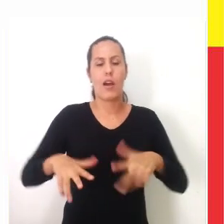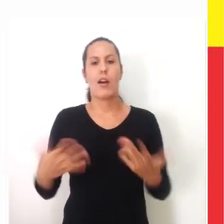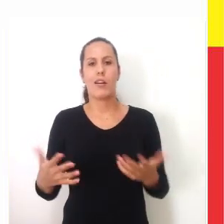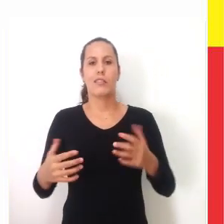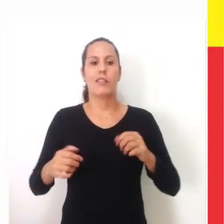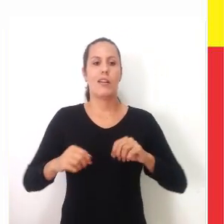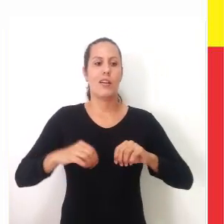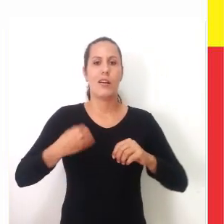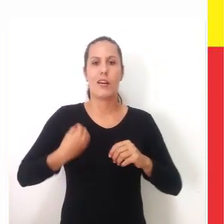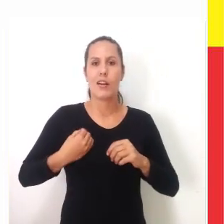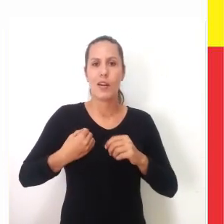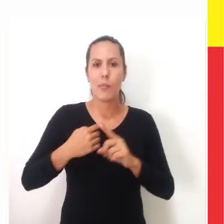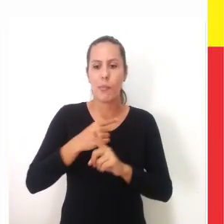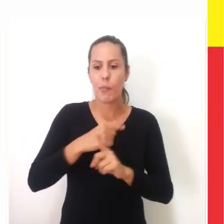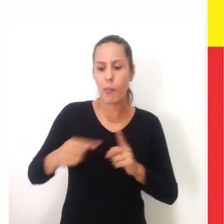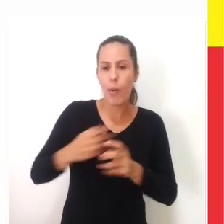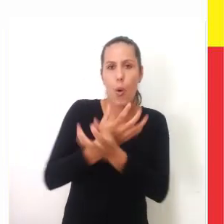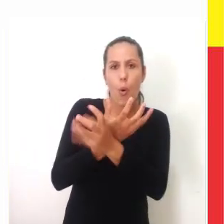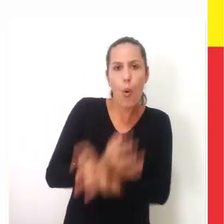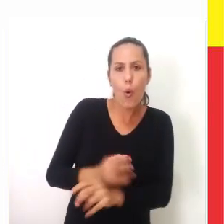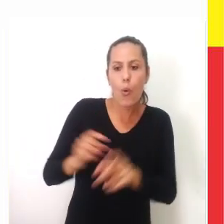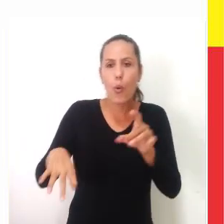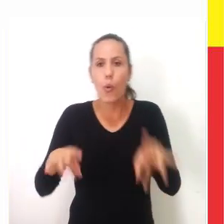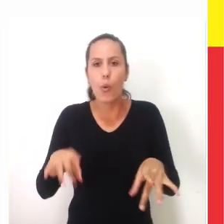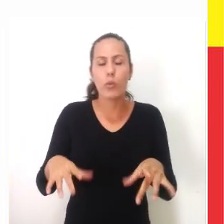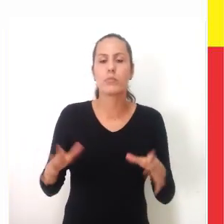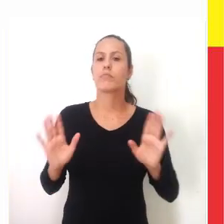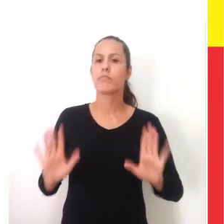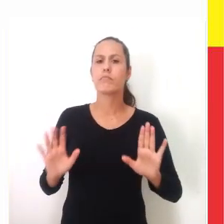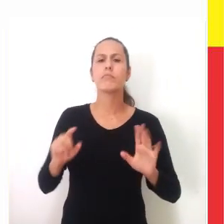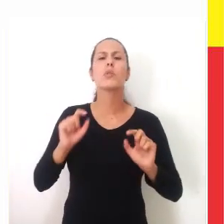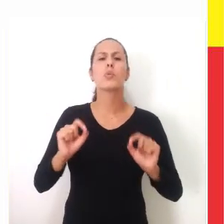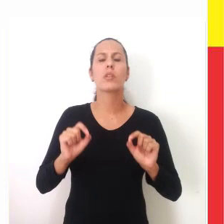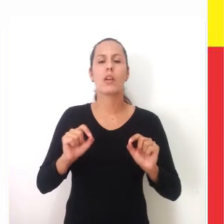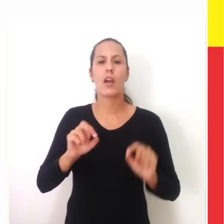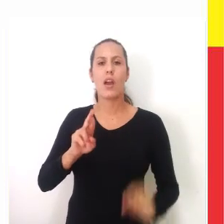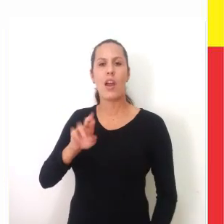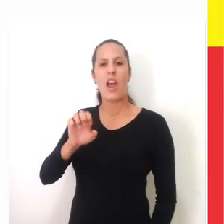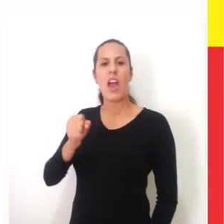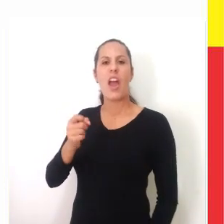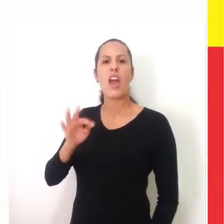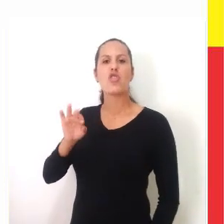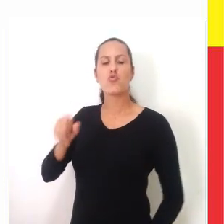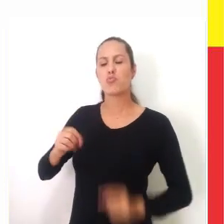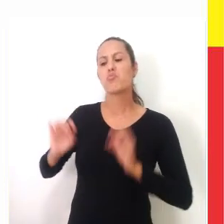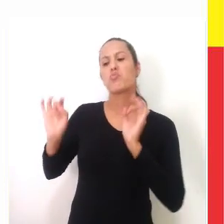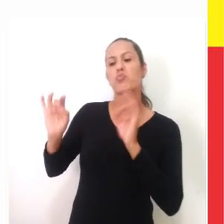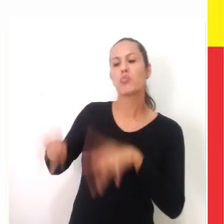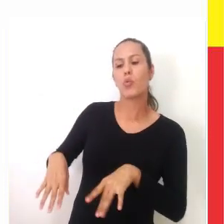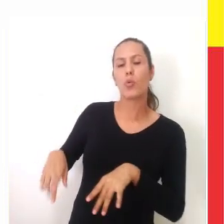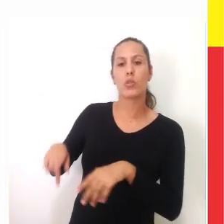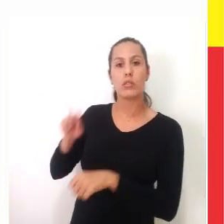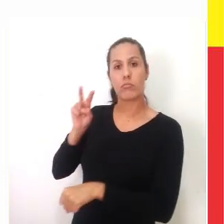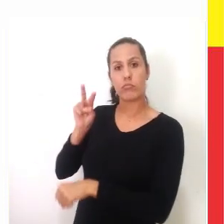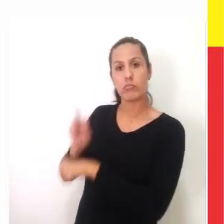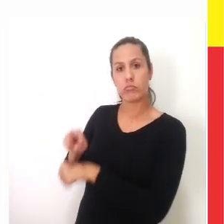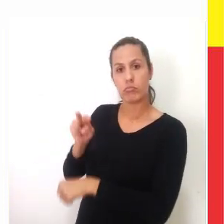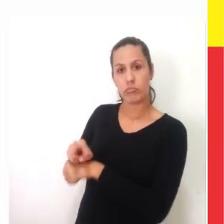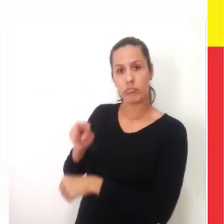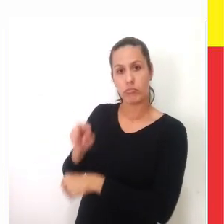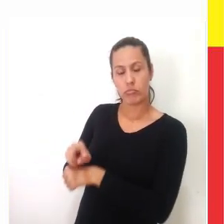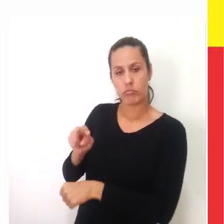pegadas. Então, a definição de fósseis são restos ou vestígios preservados